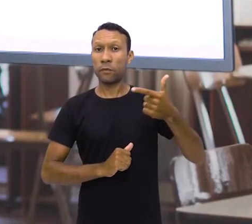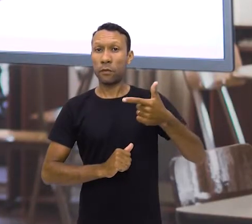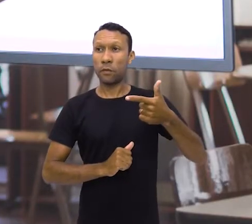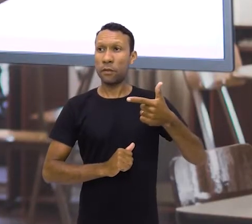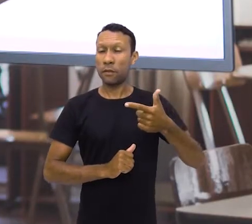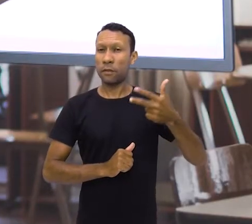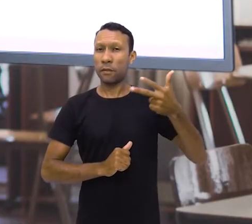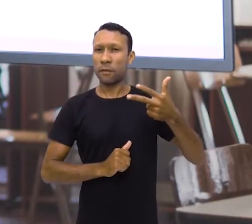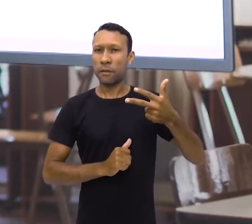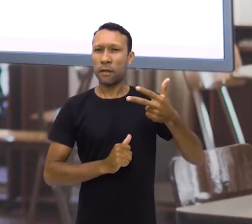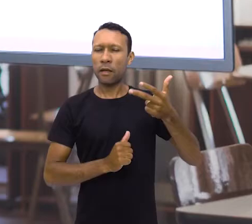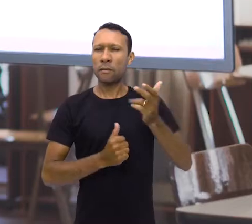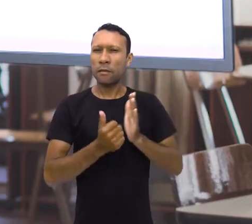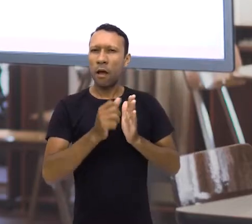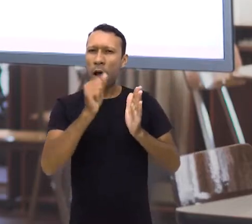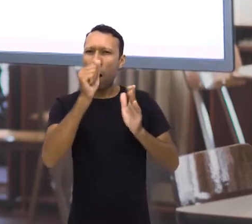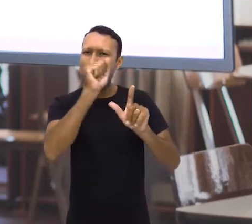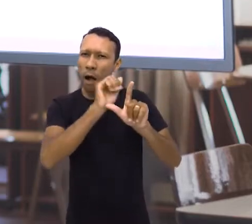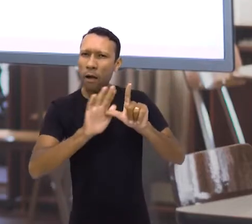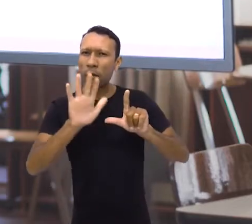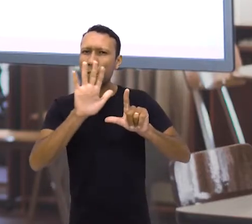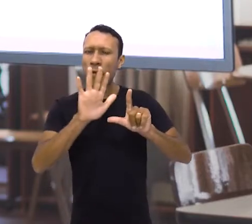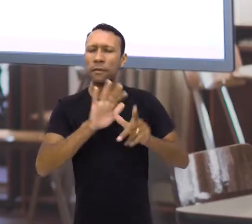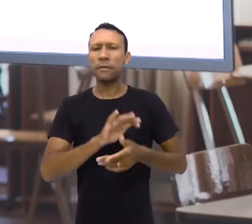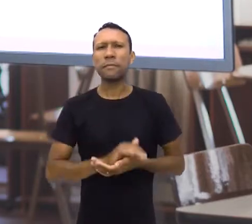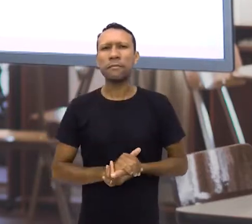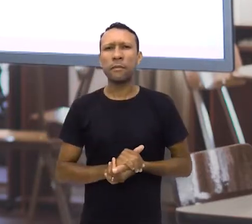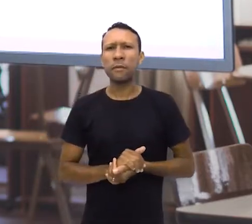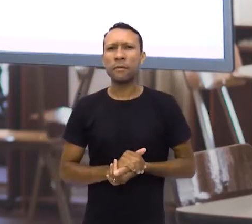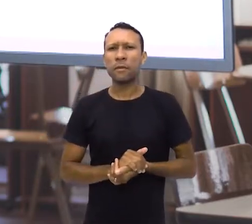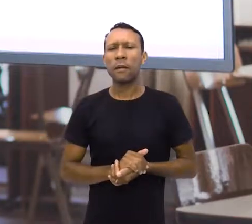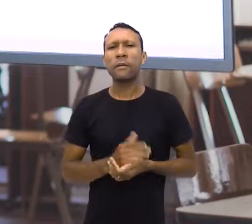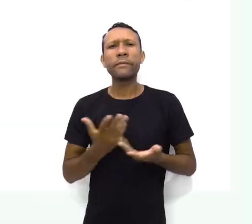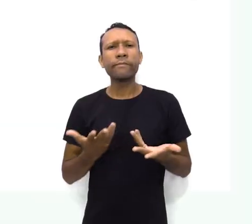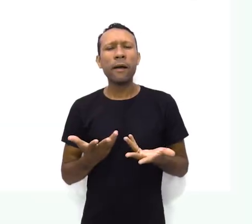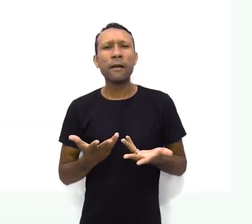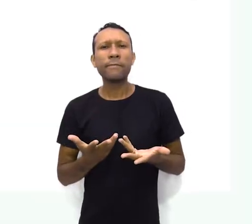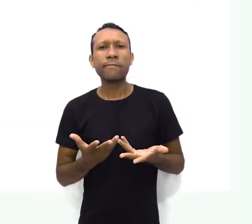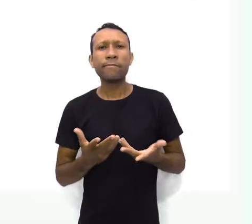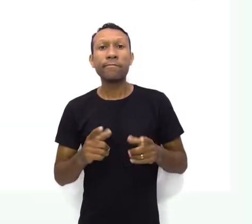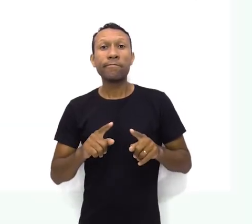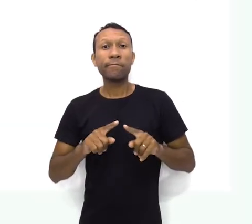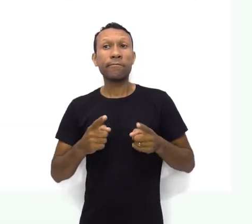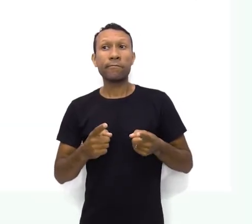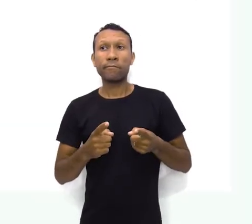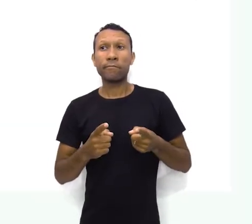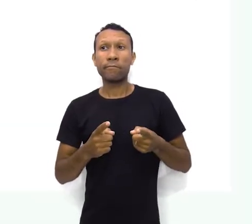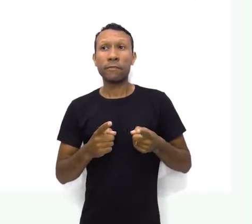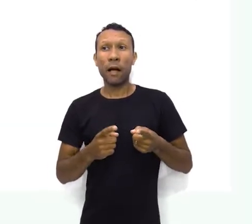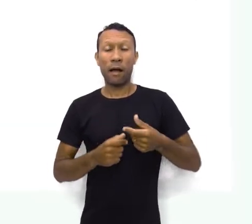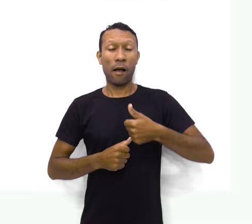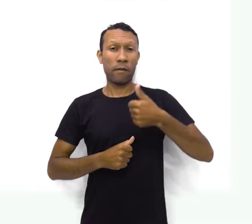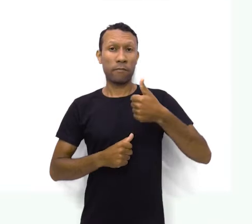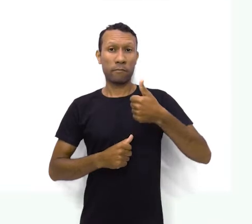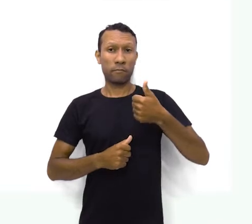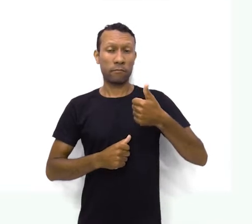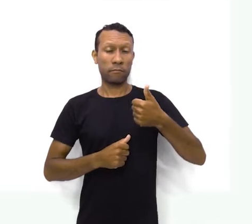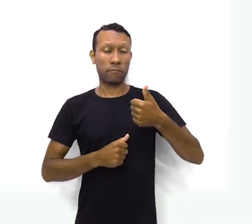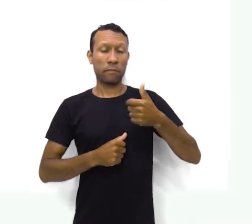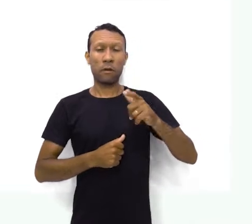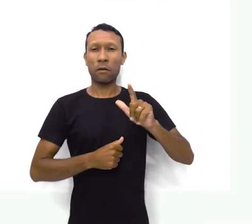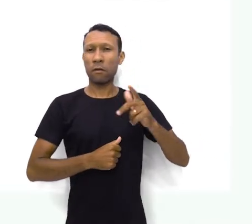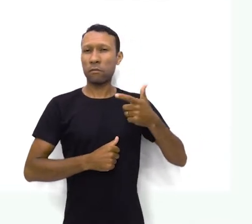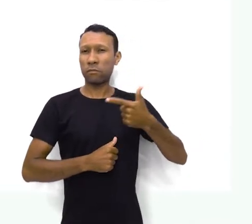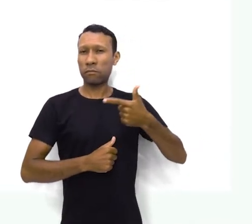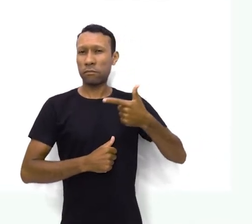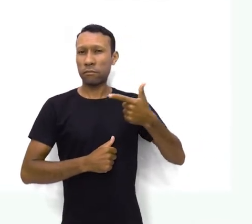e a imagem 3. E o que ele quer saber? Na malha quadriculada, a figura 2 foi